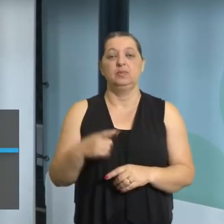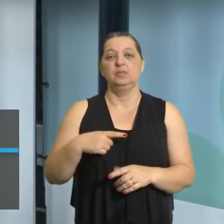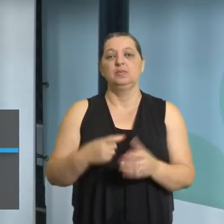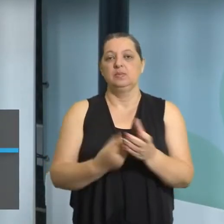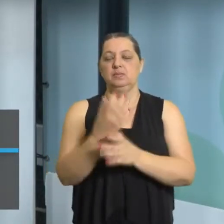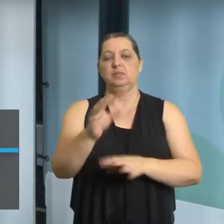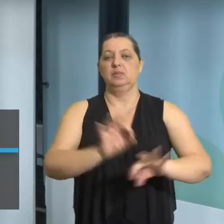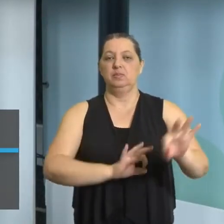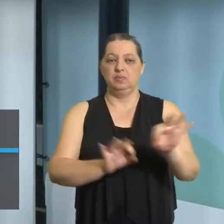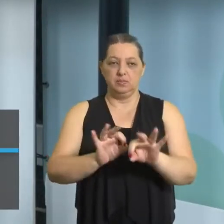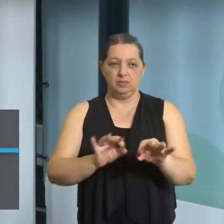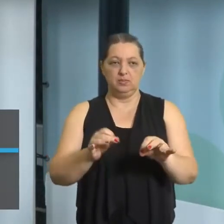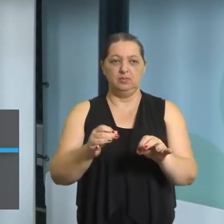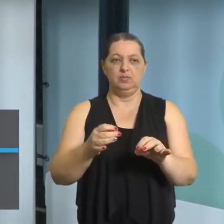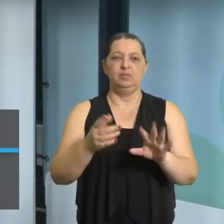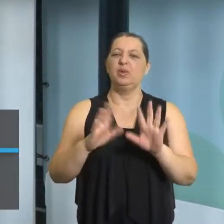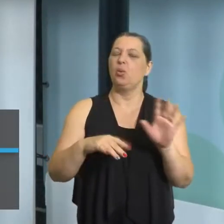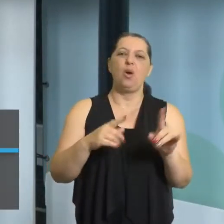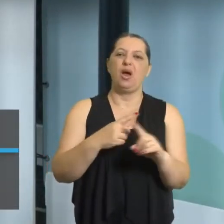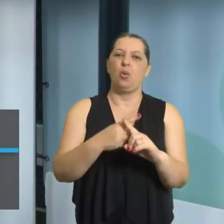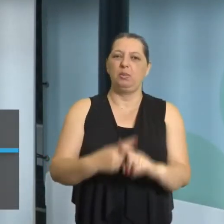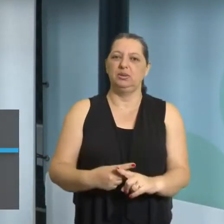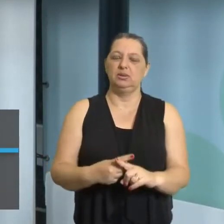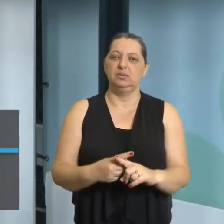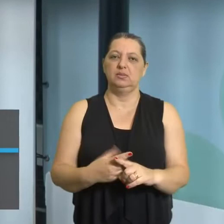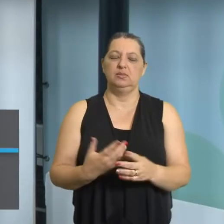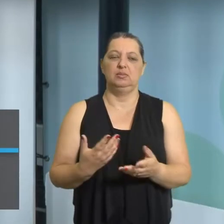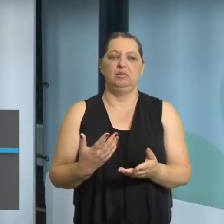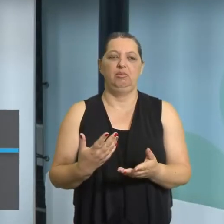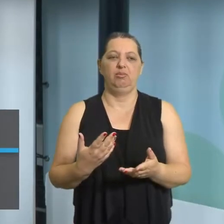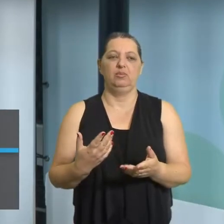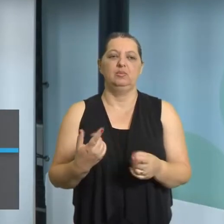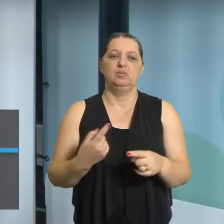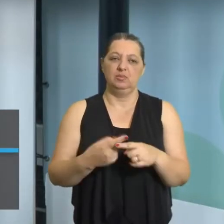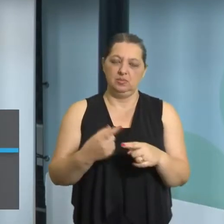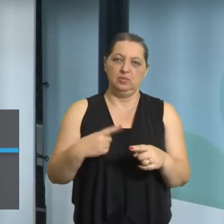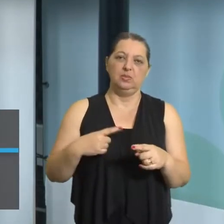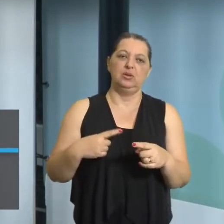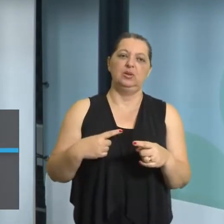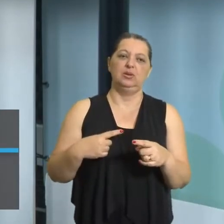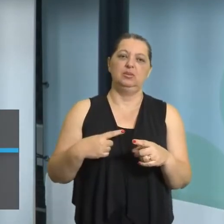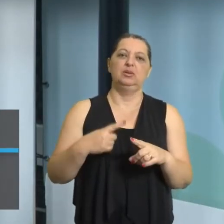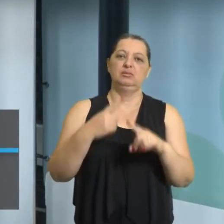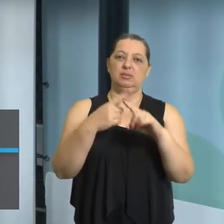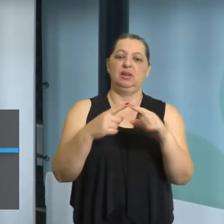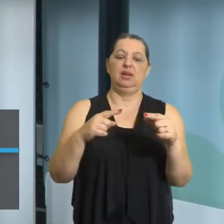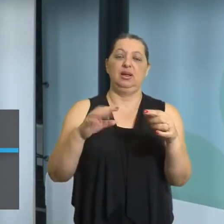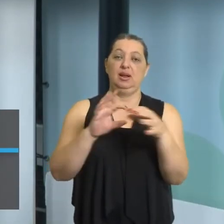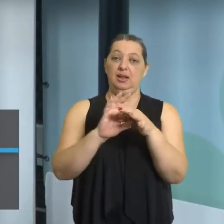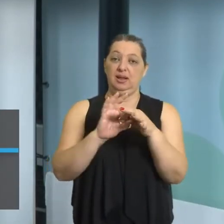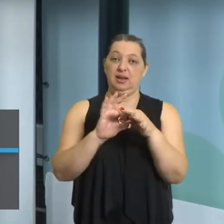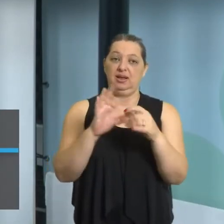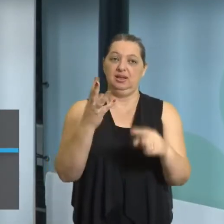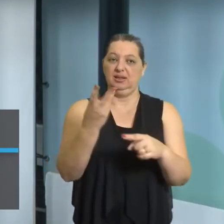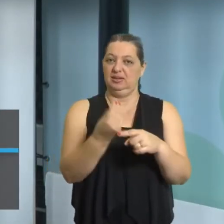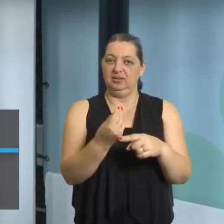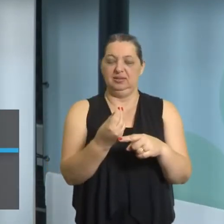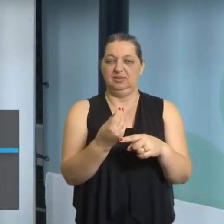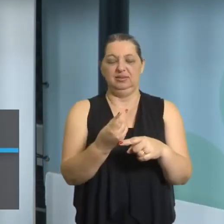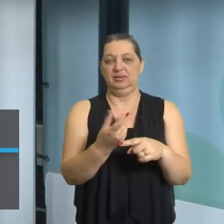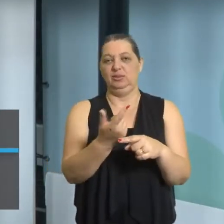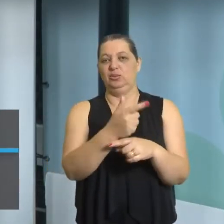parecido com esse uma competição de não era uma competição porque ela também era ligada aí é coisa artística e Arte não se